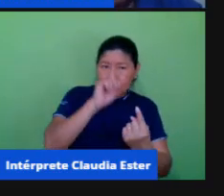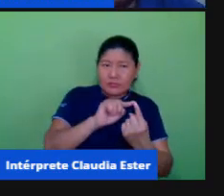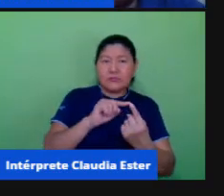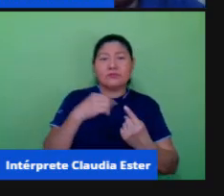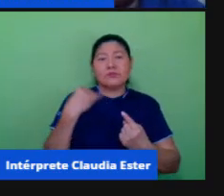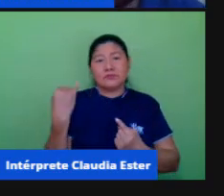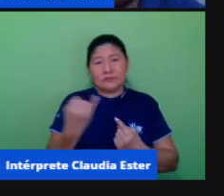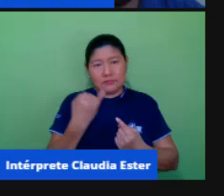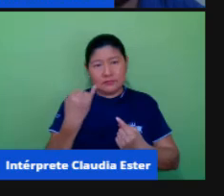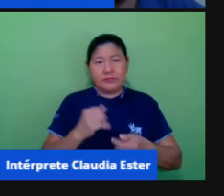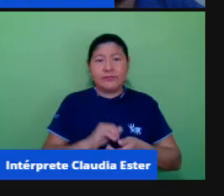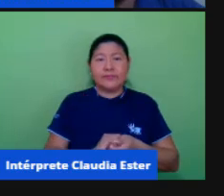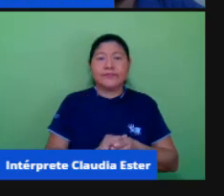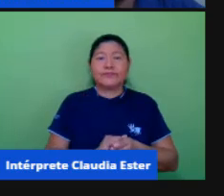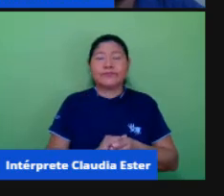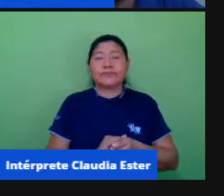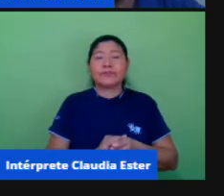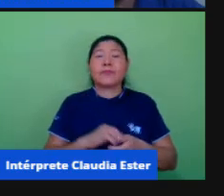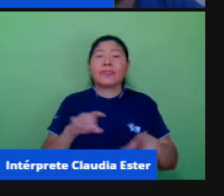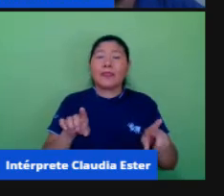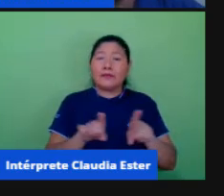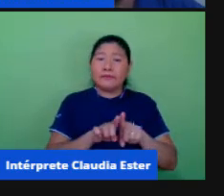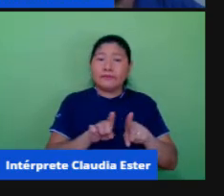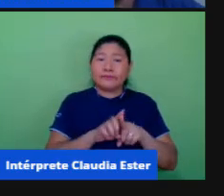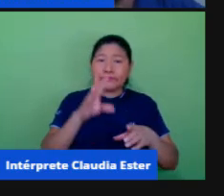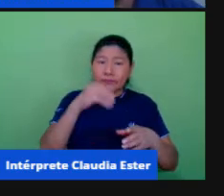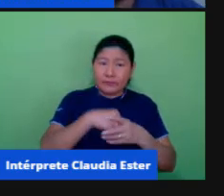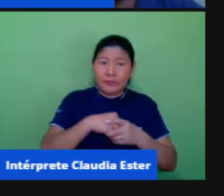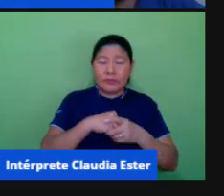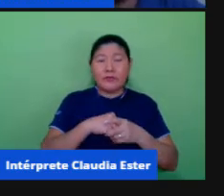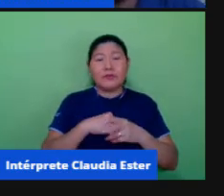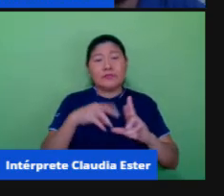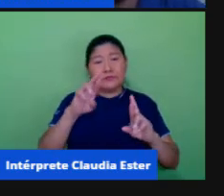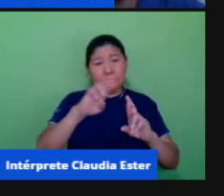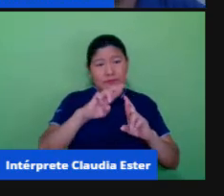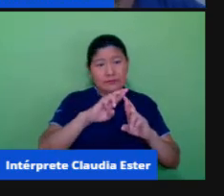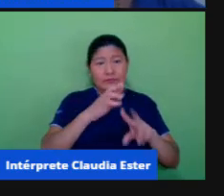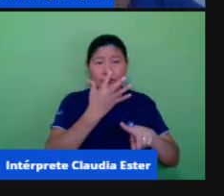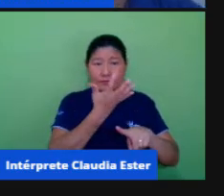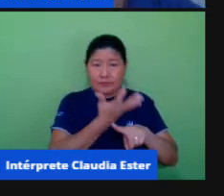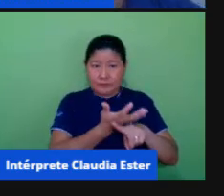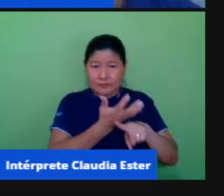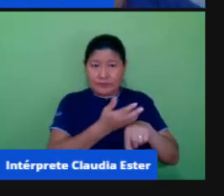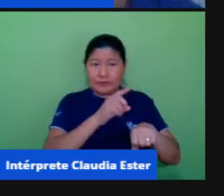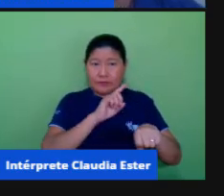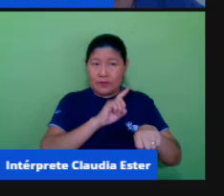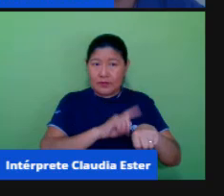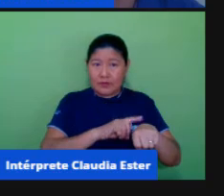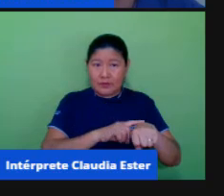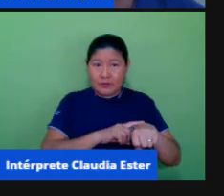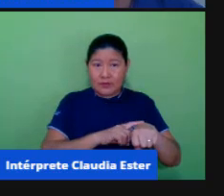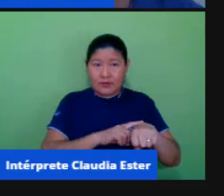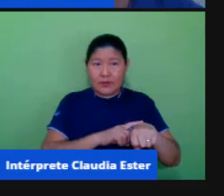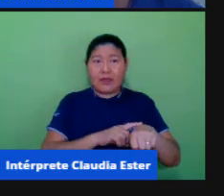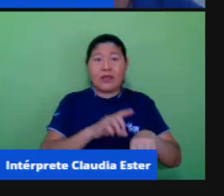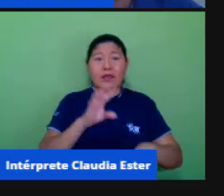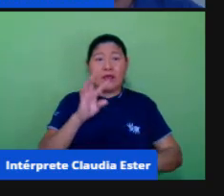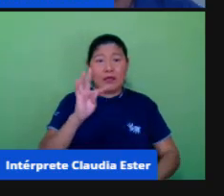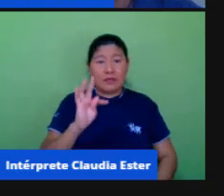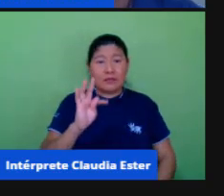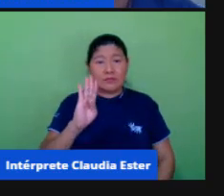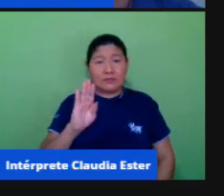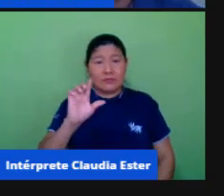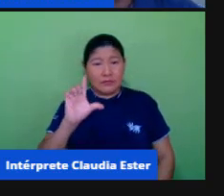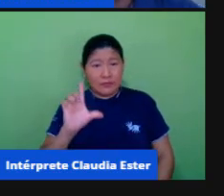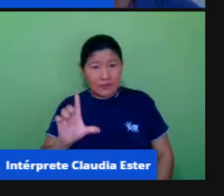está expresso no referencial curricular circunstancial e também no referencial curricular, TBL, aprendizagem em